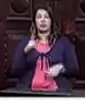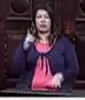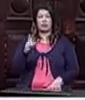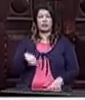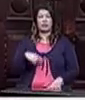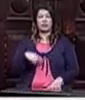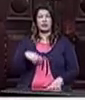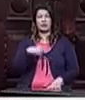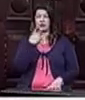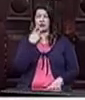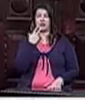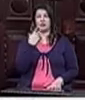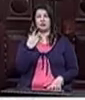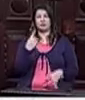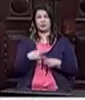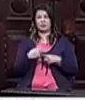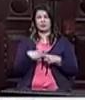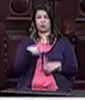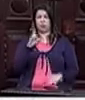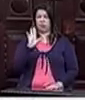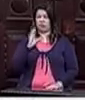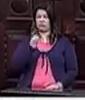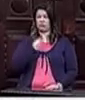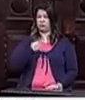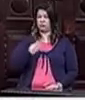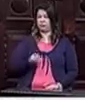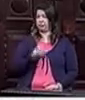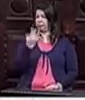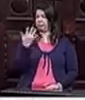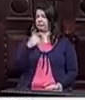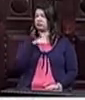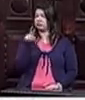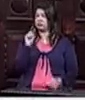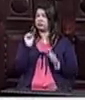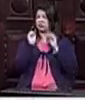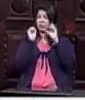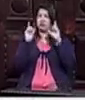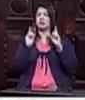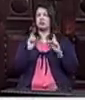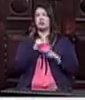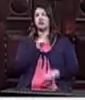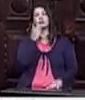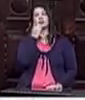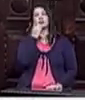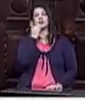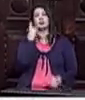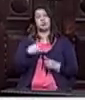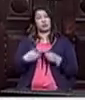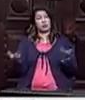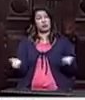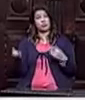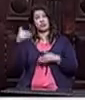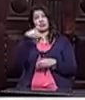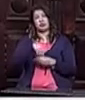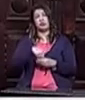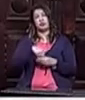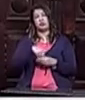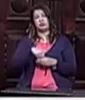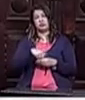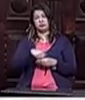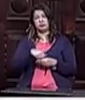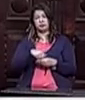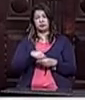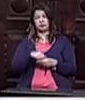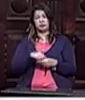disso que se trata. Mas tem alguns números que queria chamar a atenção de vossas excelências, porque vão votar neste orçamento. E